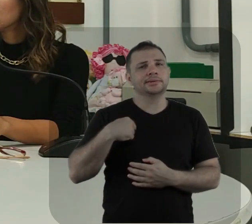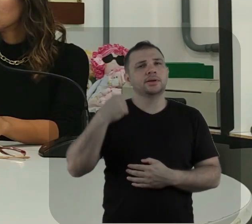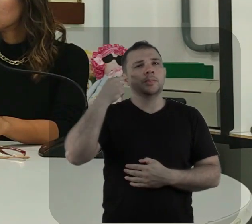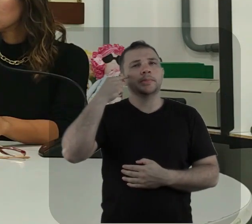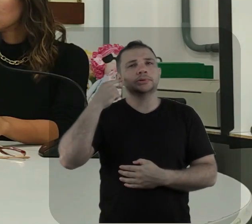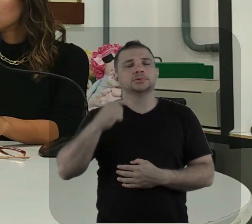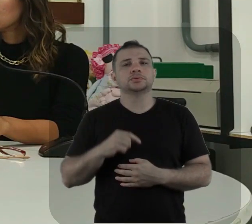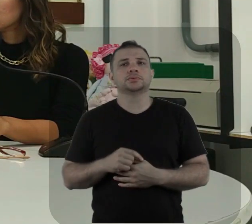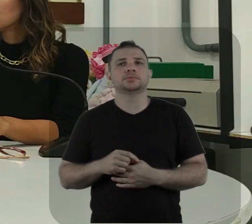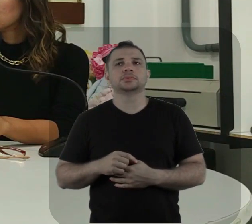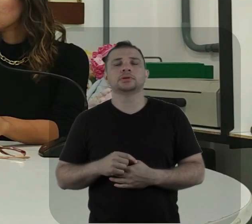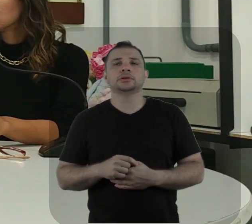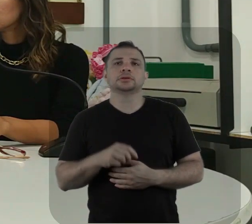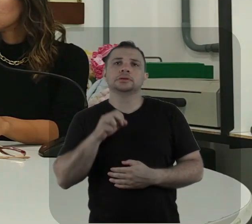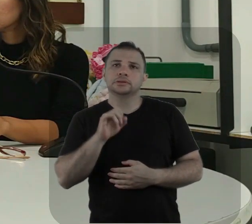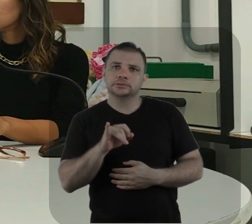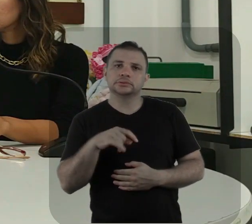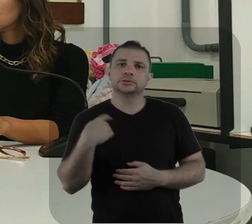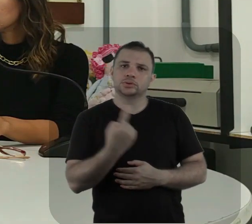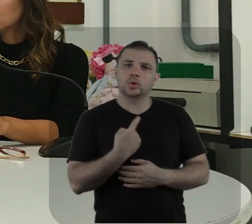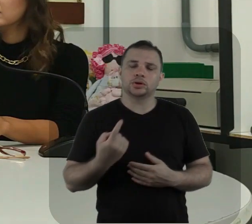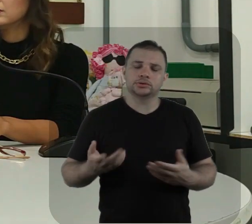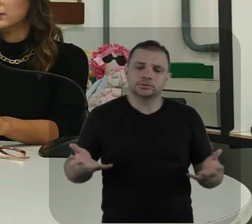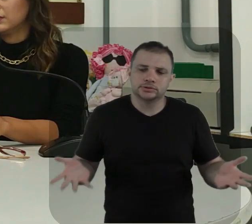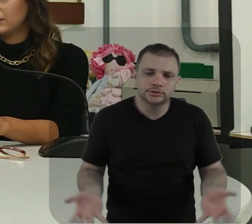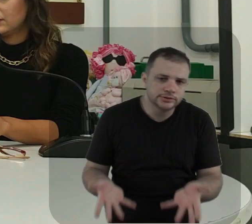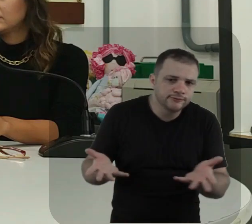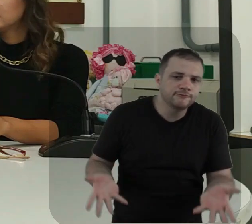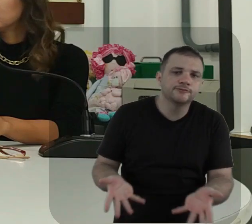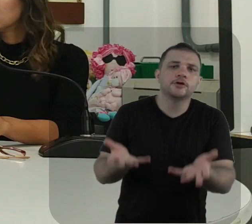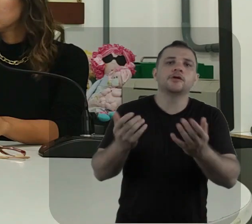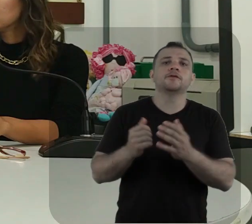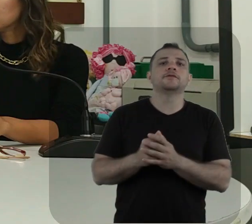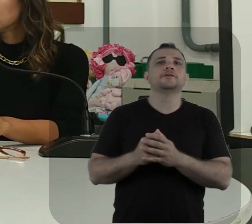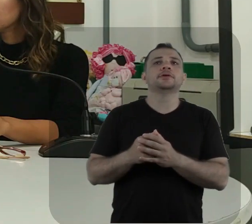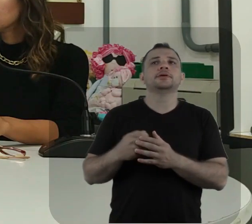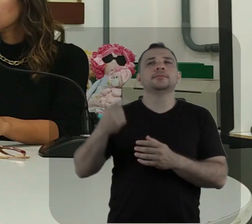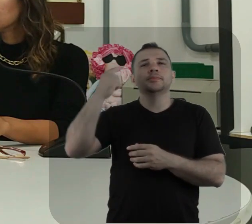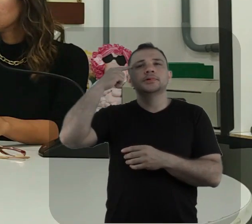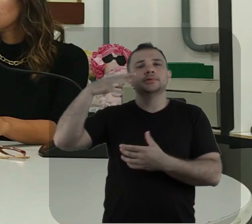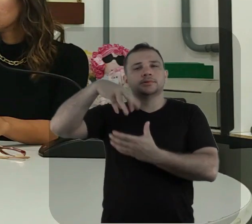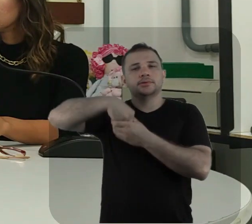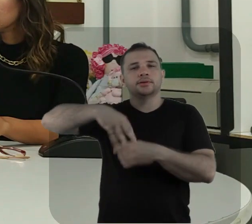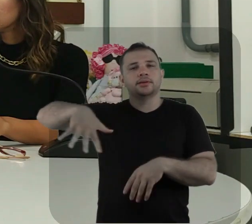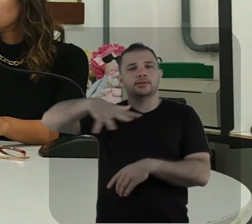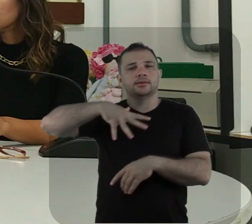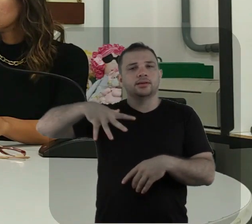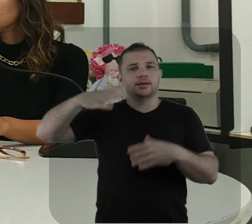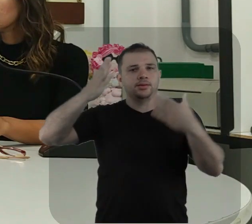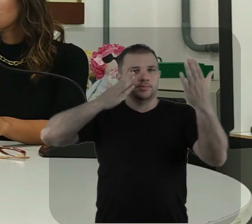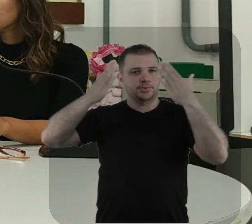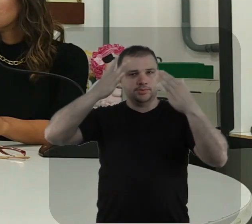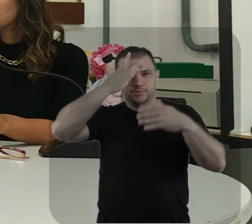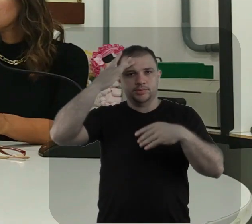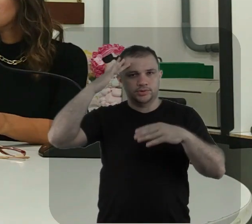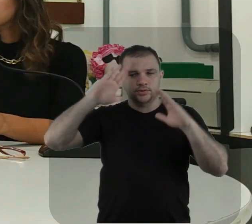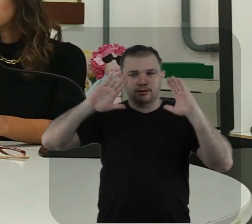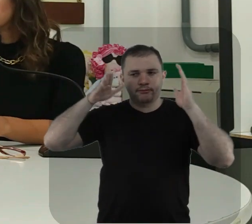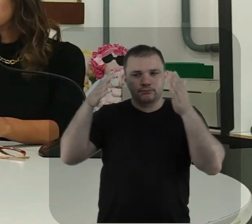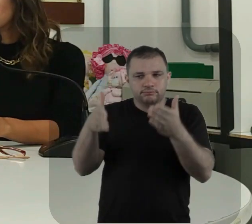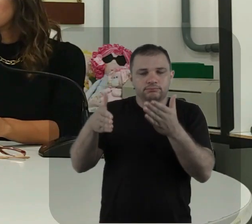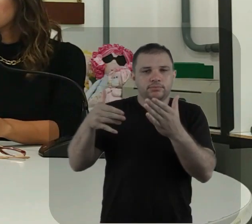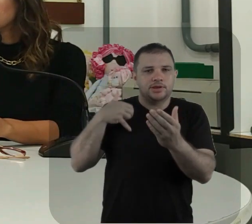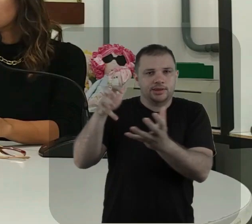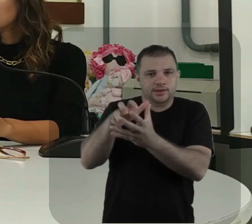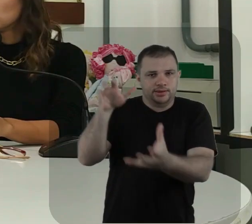bastante. Mas penso que quando se promove, e aí, sobretudo, né, pensando um pouco dentro do campo da psicologia para as